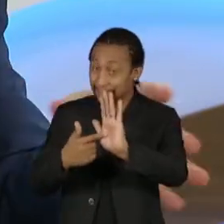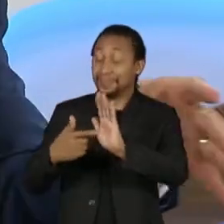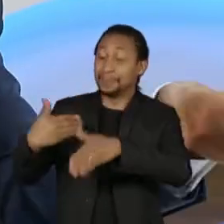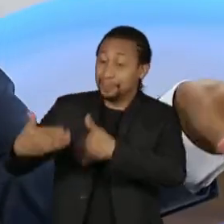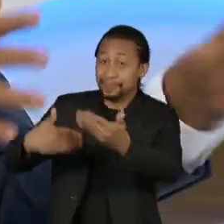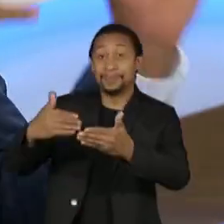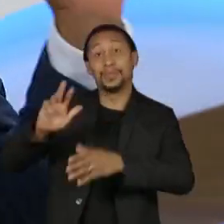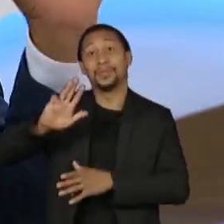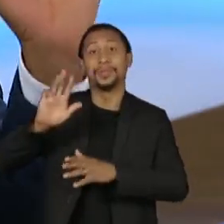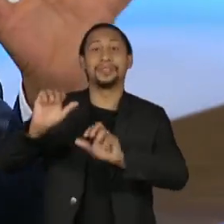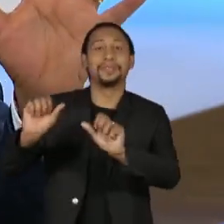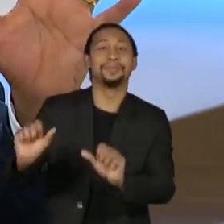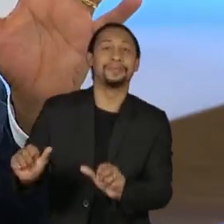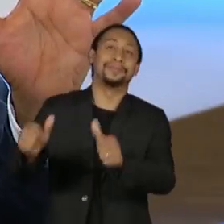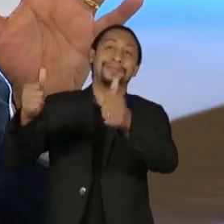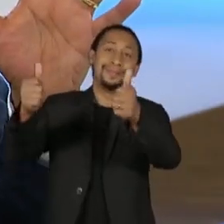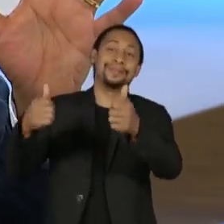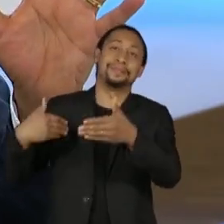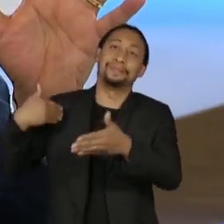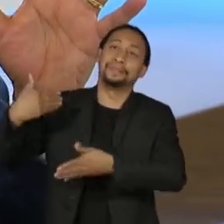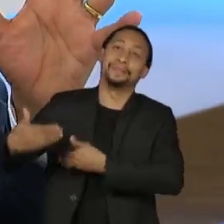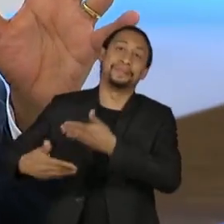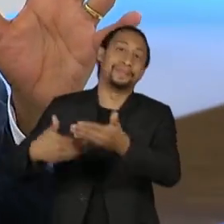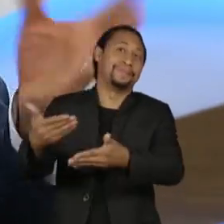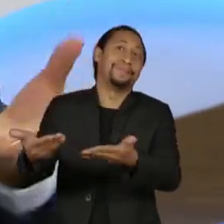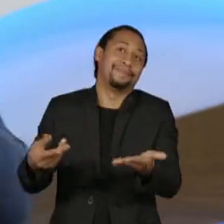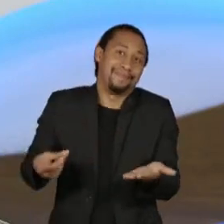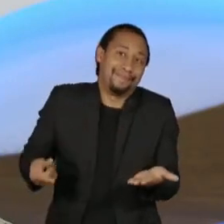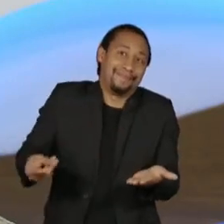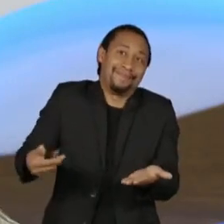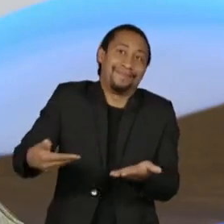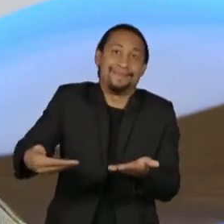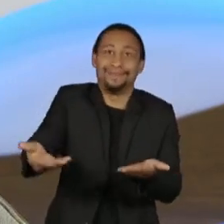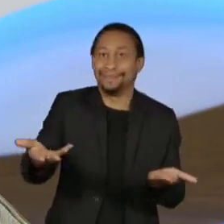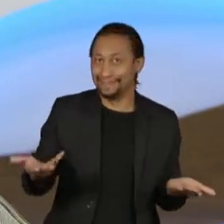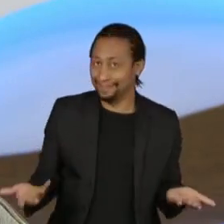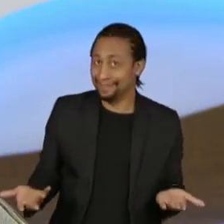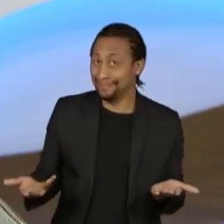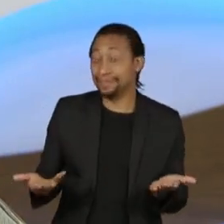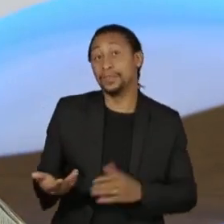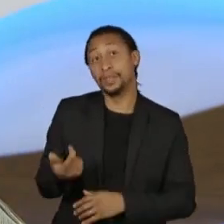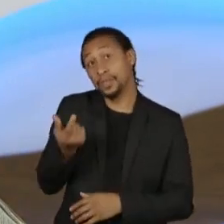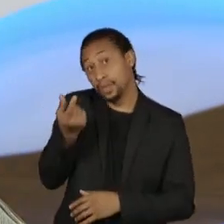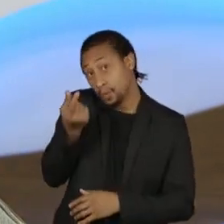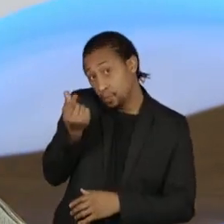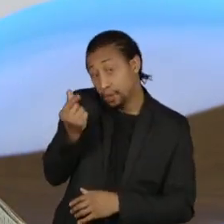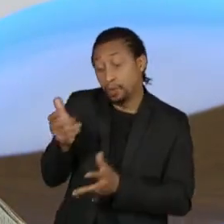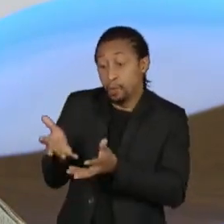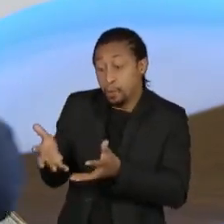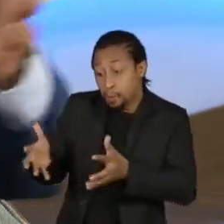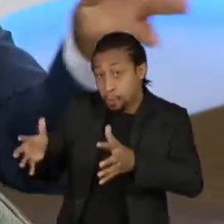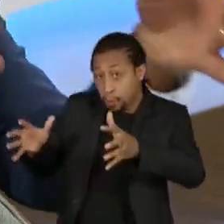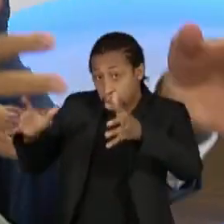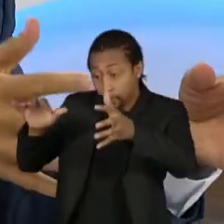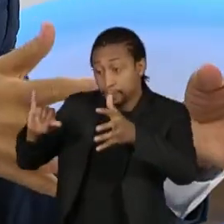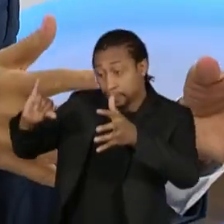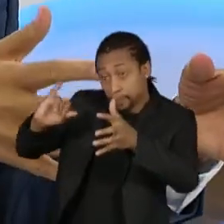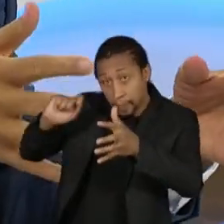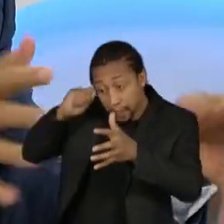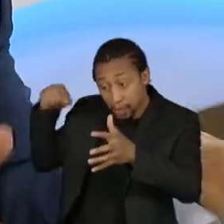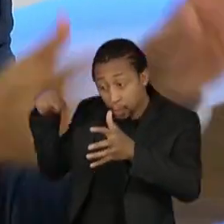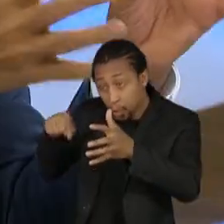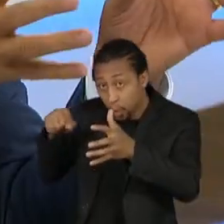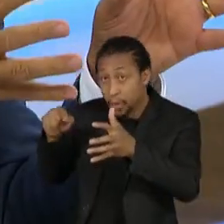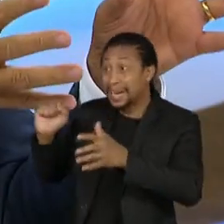nos permitiu aí um longo período, não é? Quando o preço do barril sobe, ali você tem